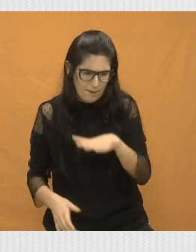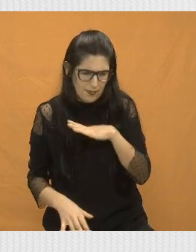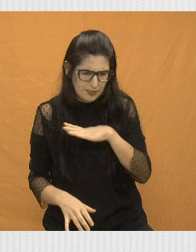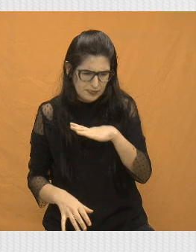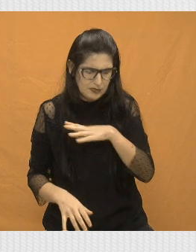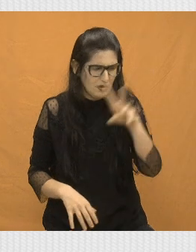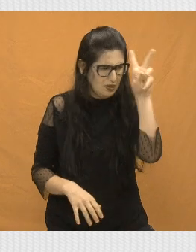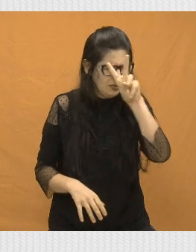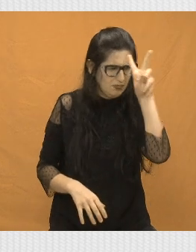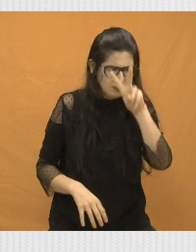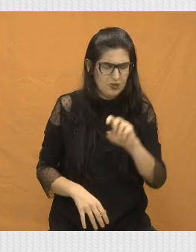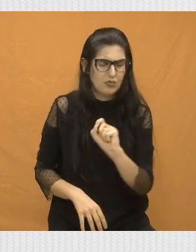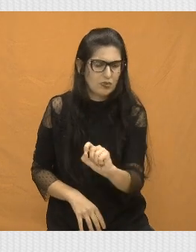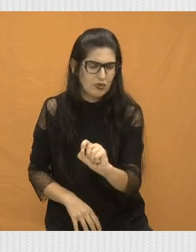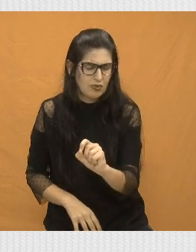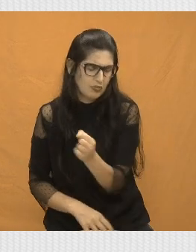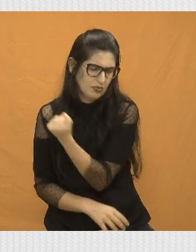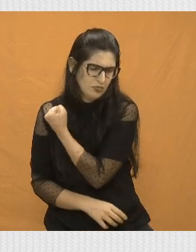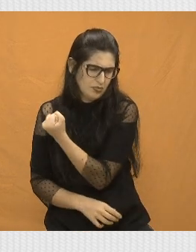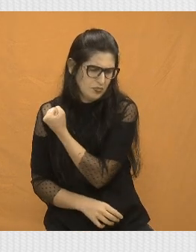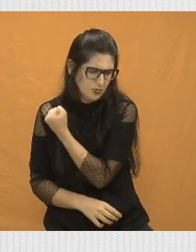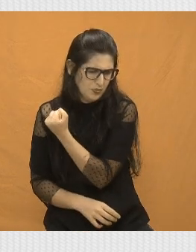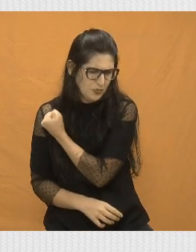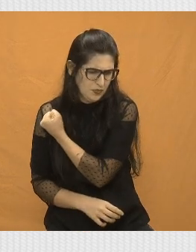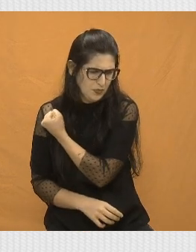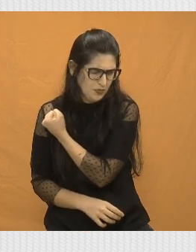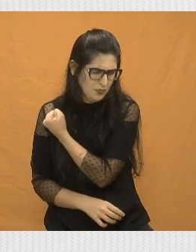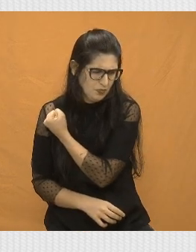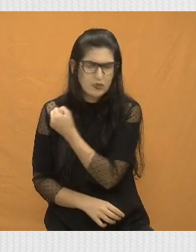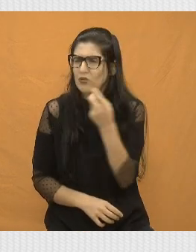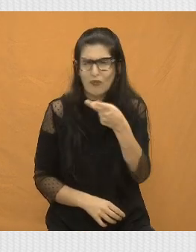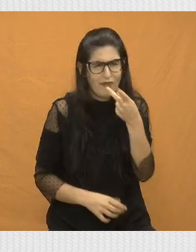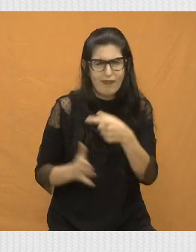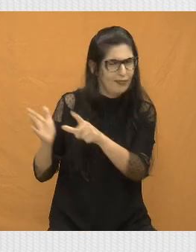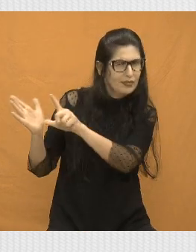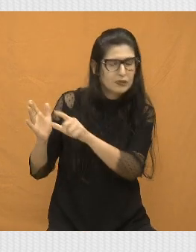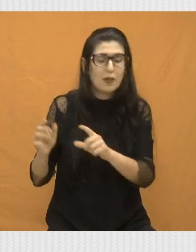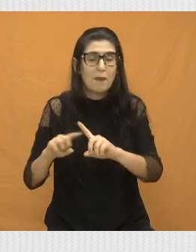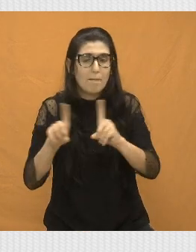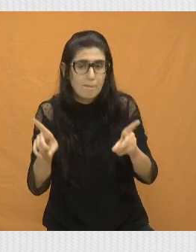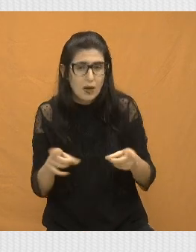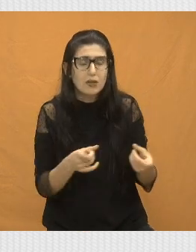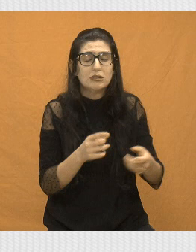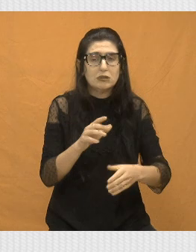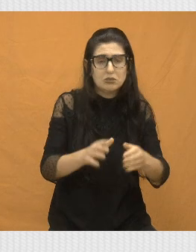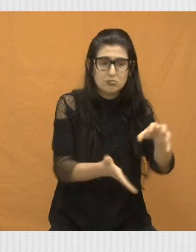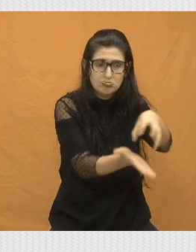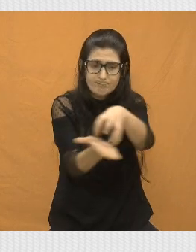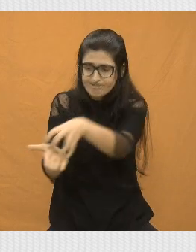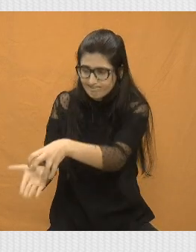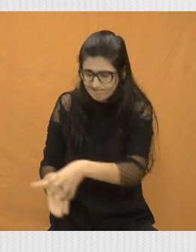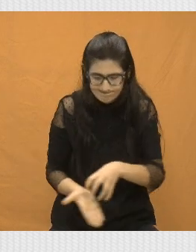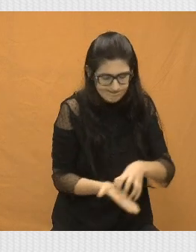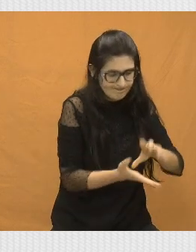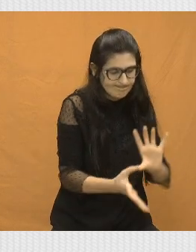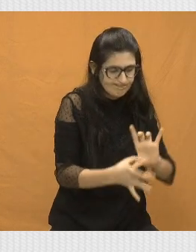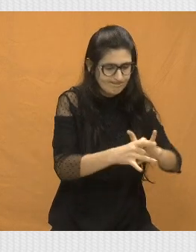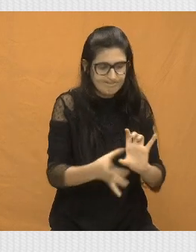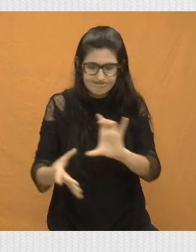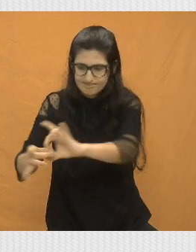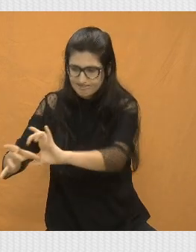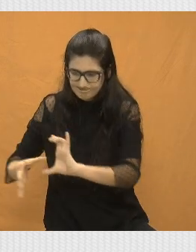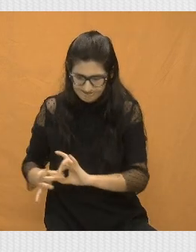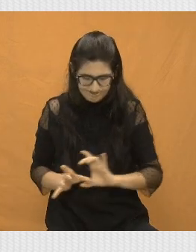esses números, se caso eu não comentei anteriormente, ele é consolidado com as autarquias e fundações. Então, esse valor, ele